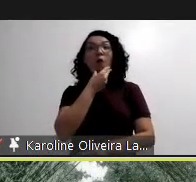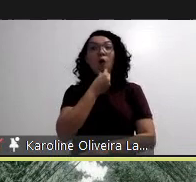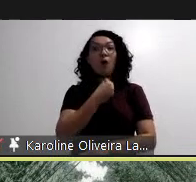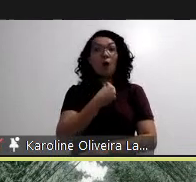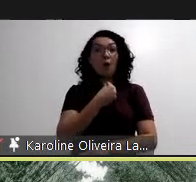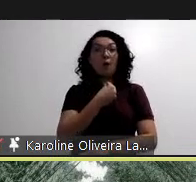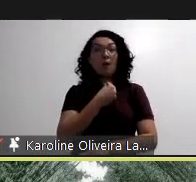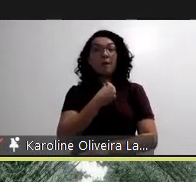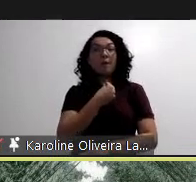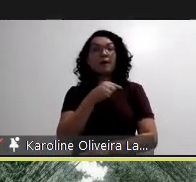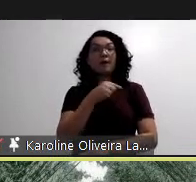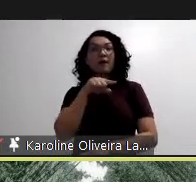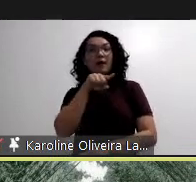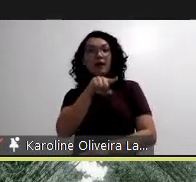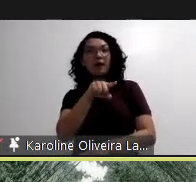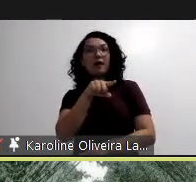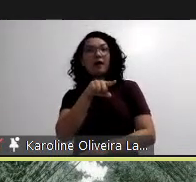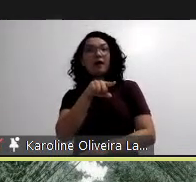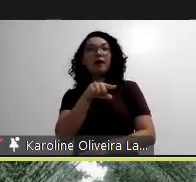é um livreiro em Tóquio.